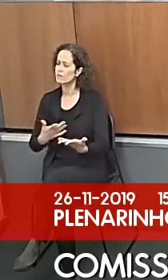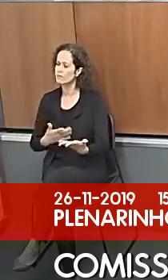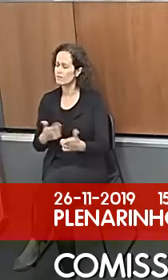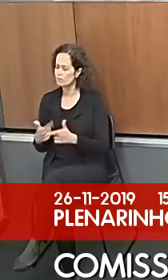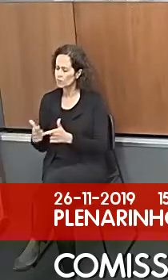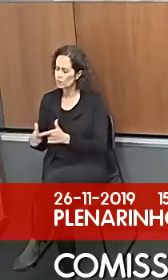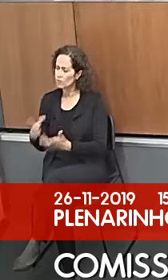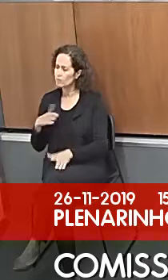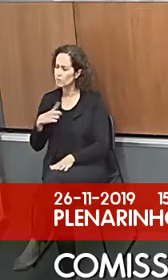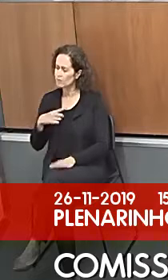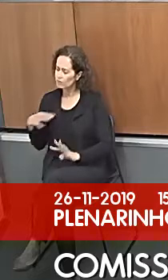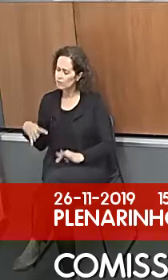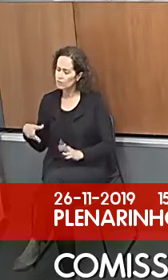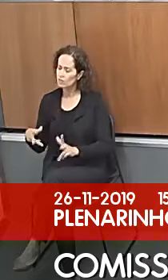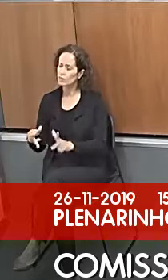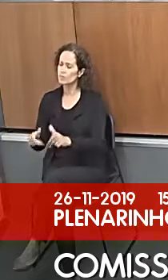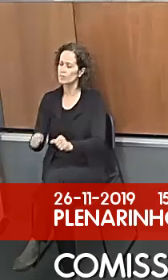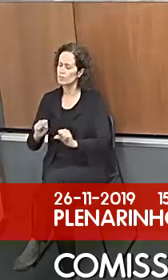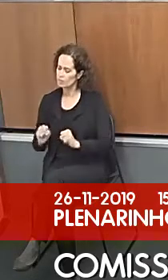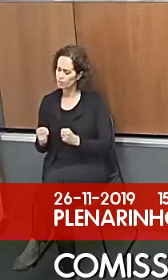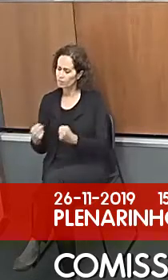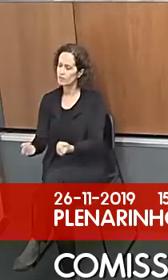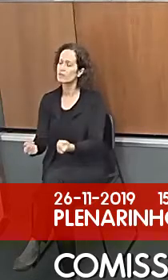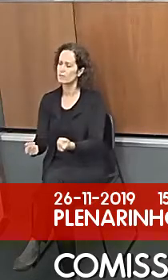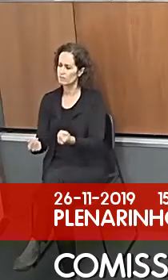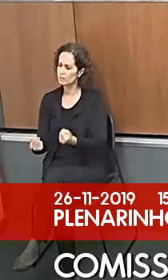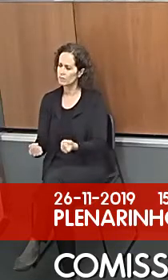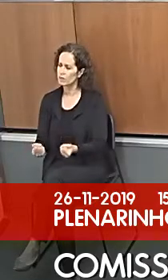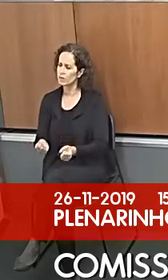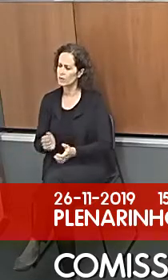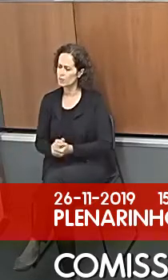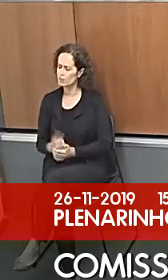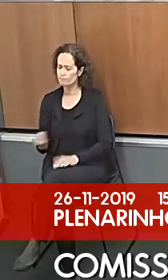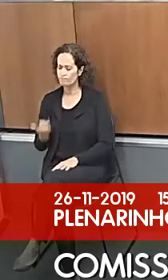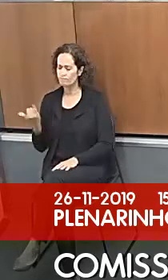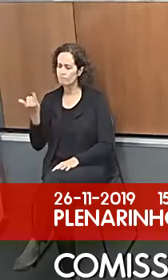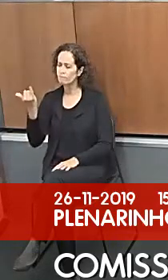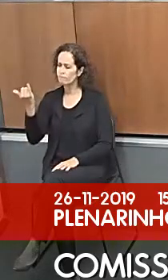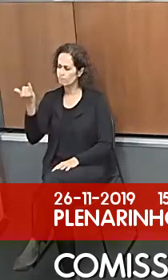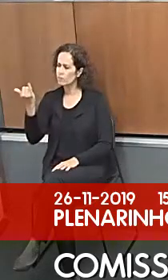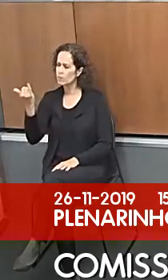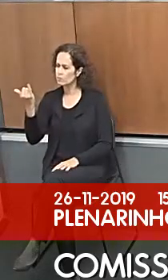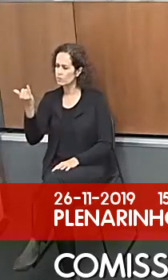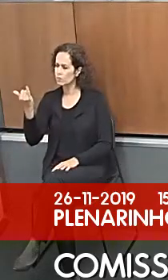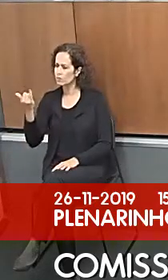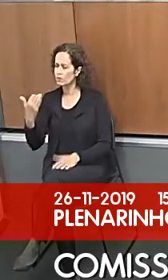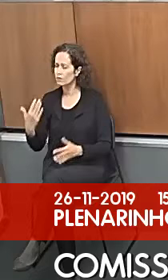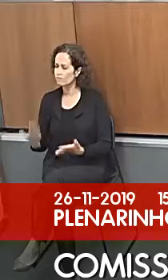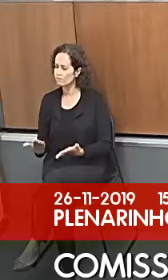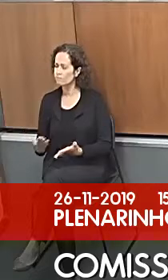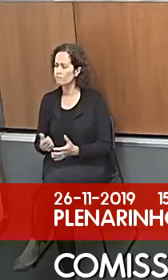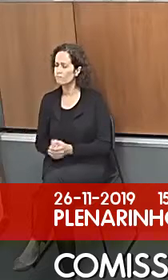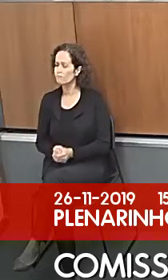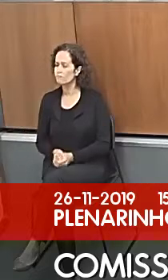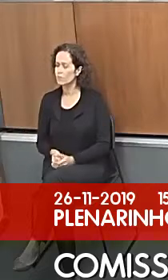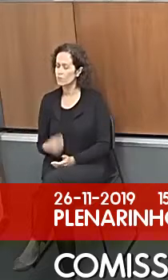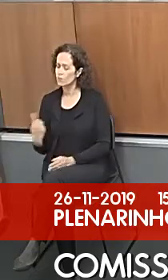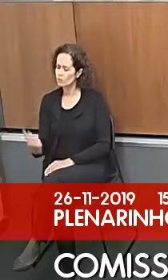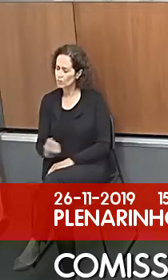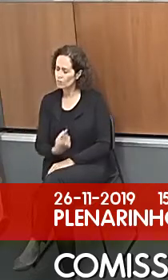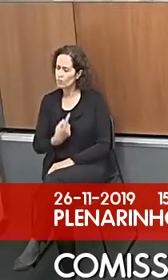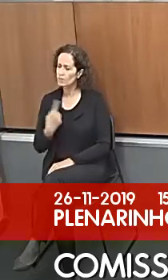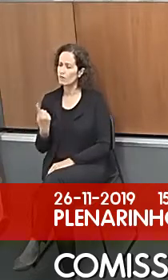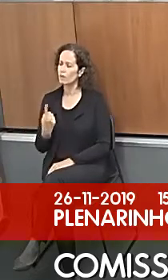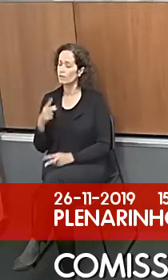comum a todos nós aqui que defendemos esse segmento tão importante. E a gente, infelizmente, ainda vive,